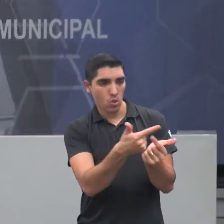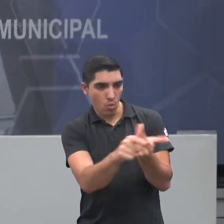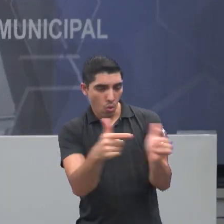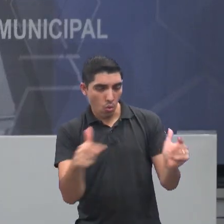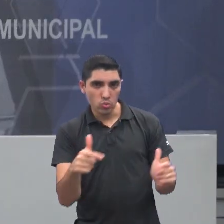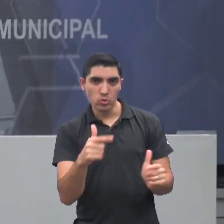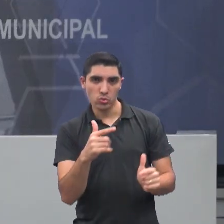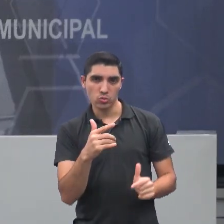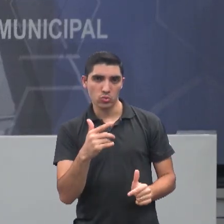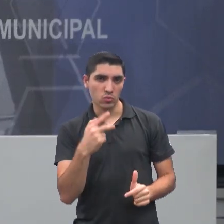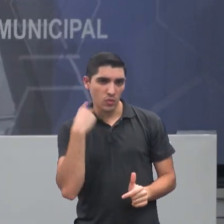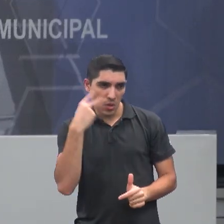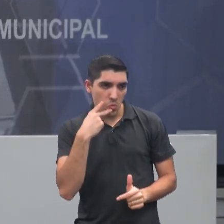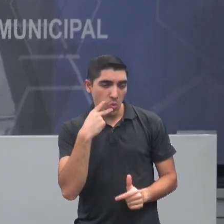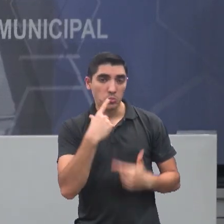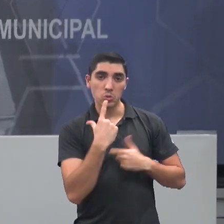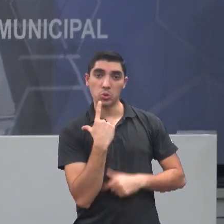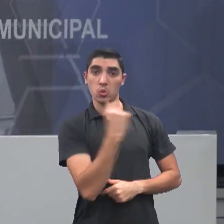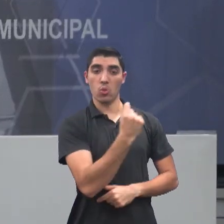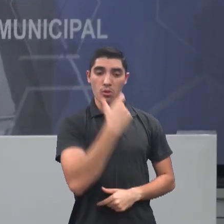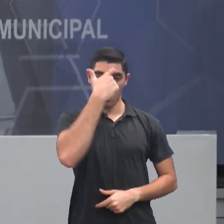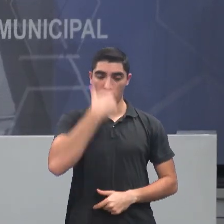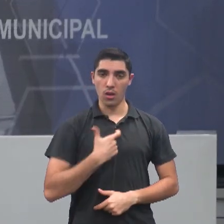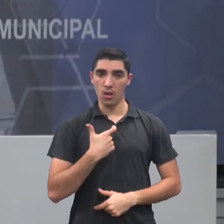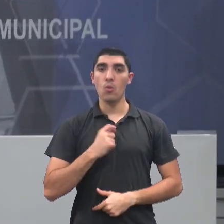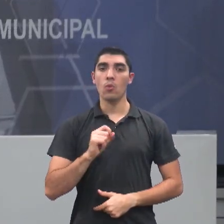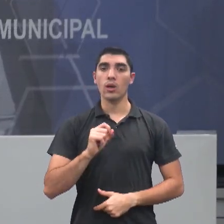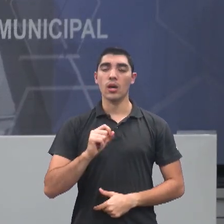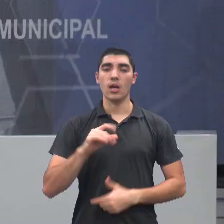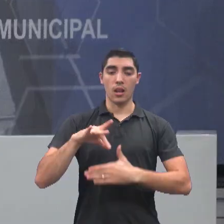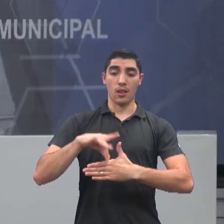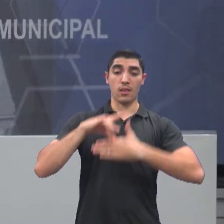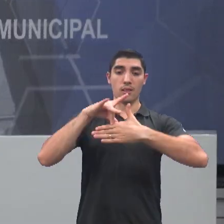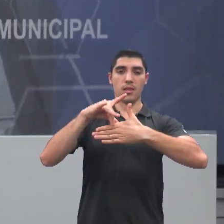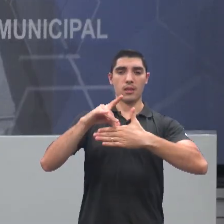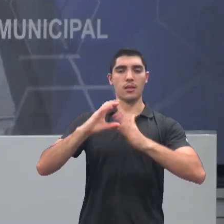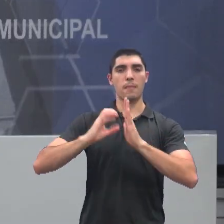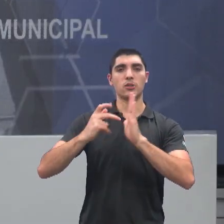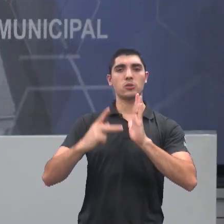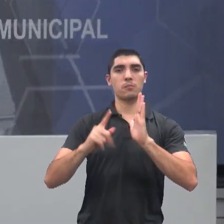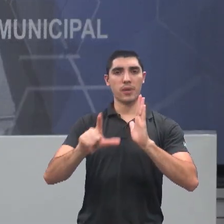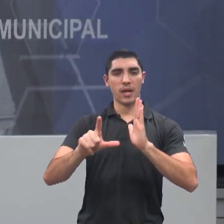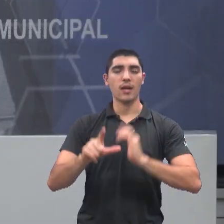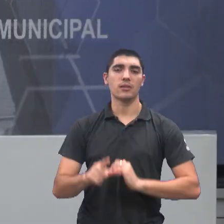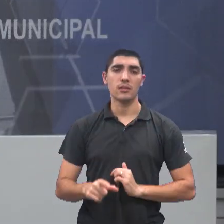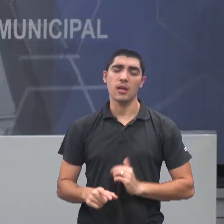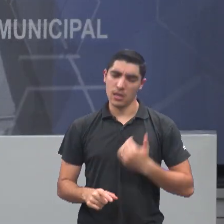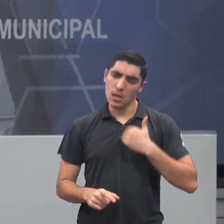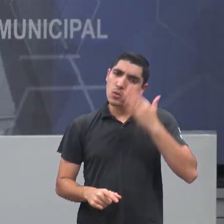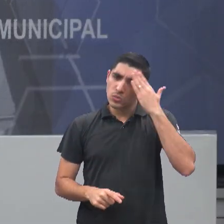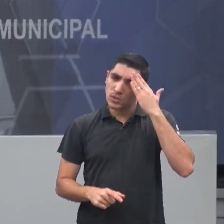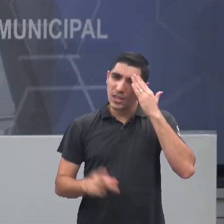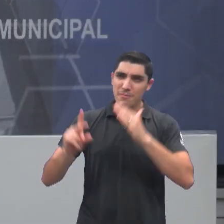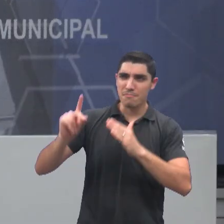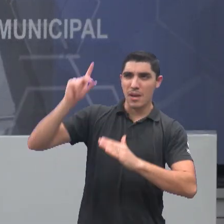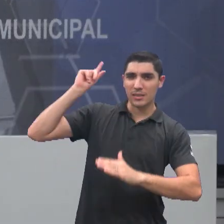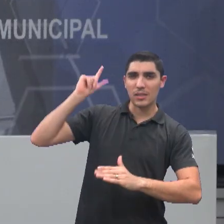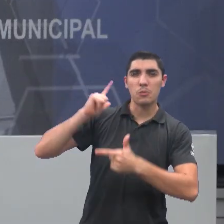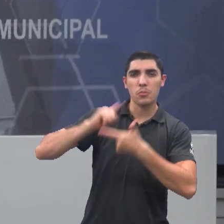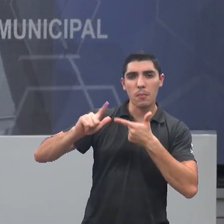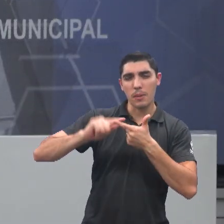Campos, que muito me orgulha. Por conta dessa coerência na trajetória, apesar dos percalços, ou, como diria o presidente Bolsonaro,